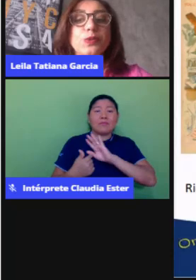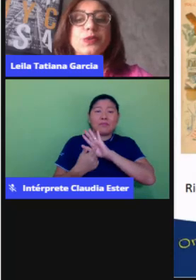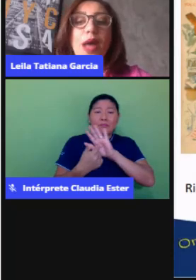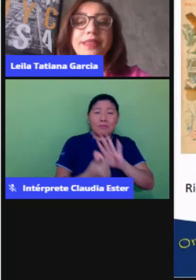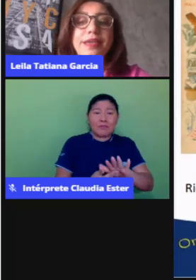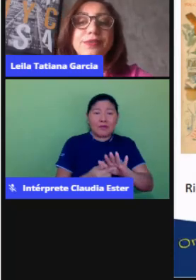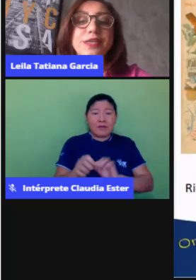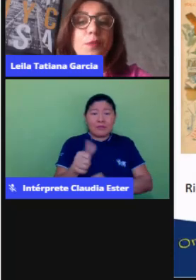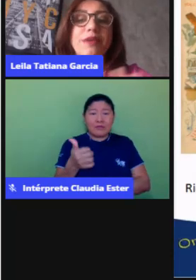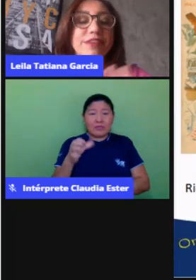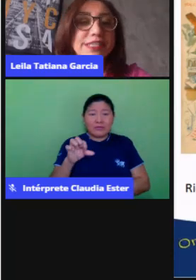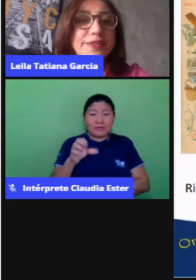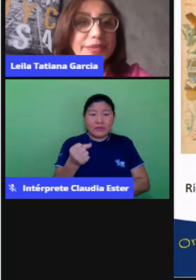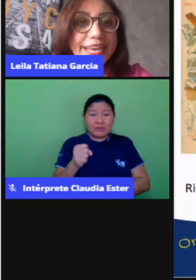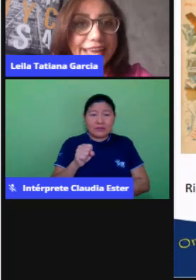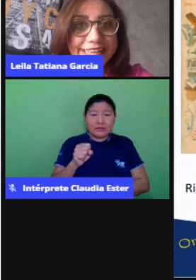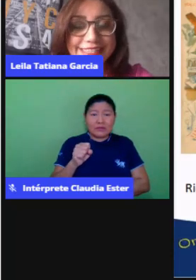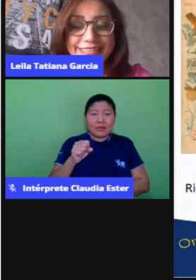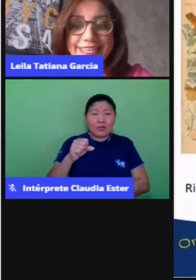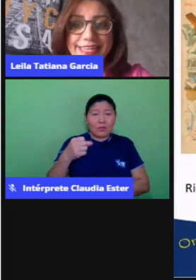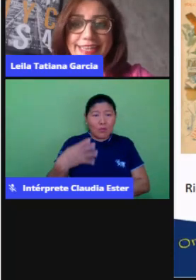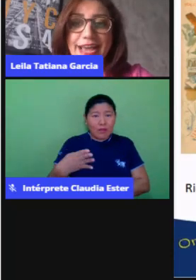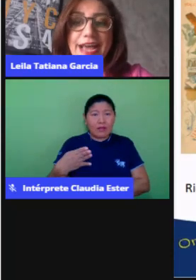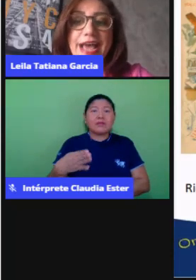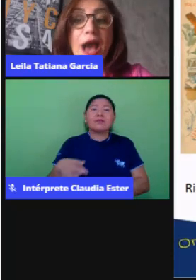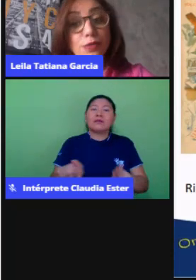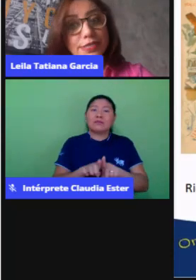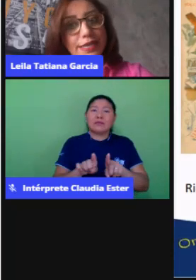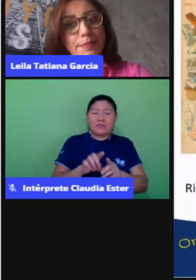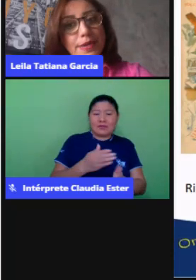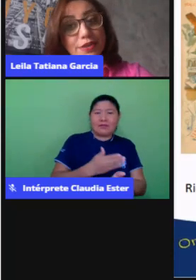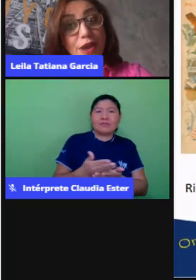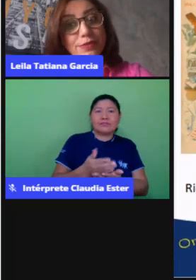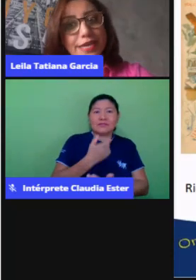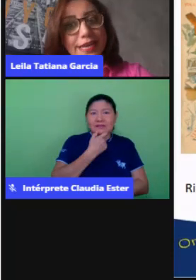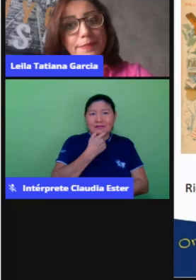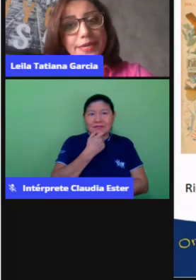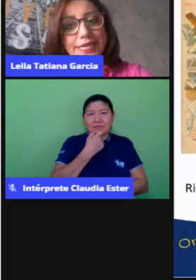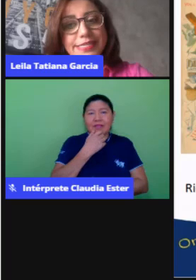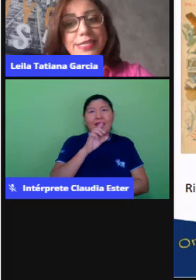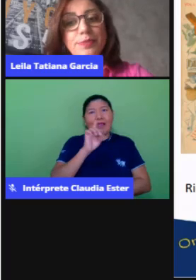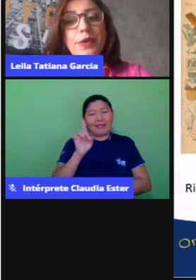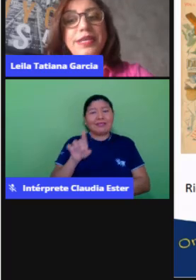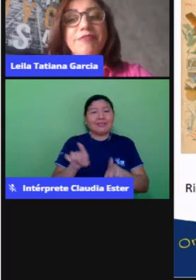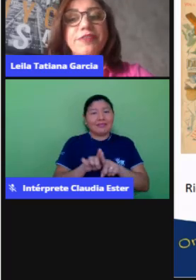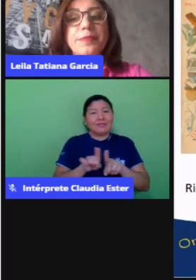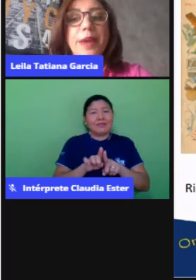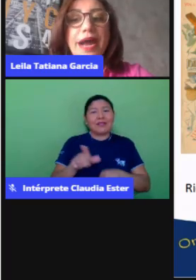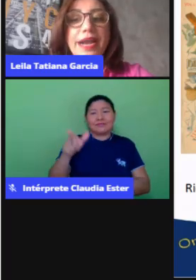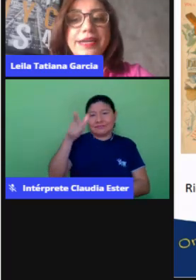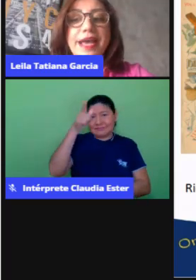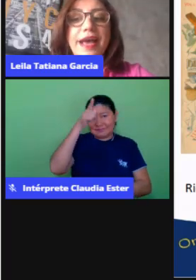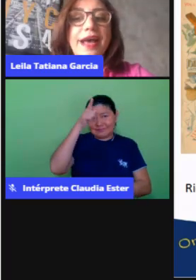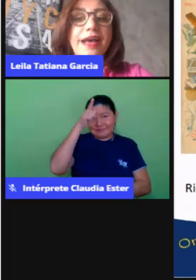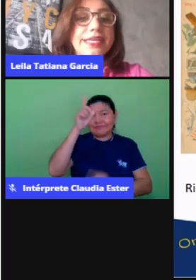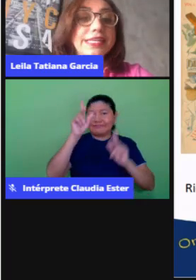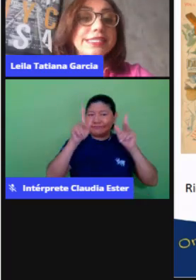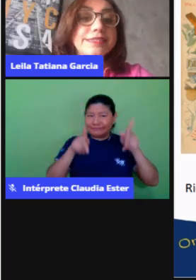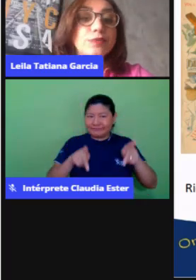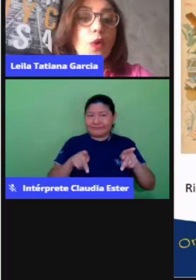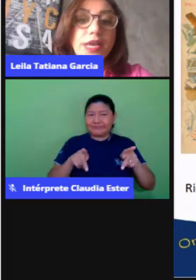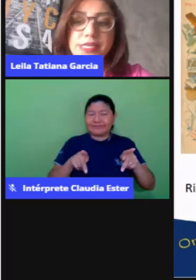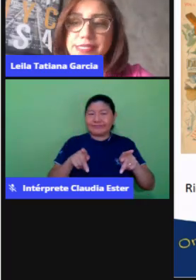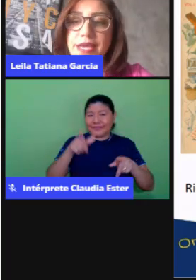prova de que os quadrinhos são uma invenção inglesa, tá? Já os alemães, eles podem afirmar